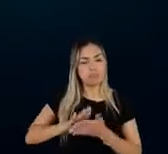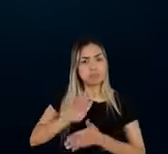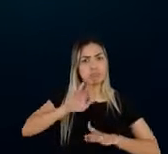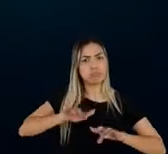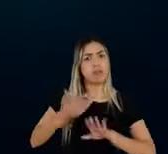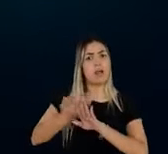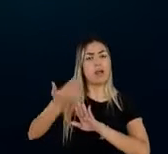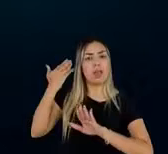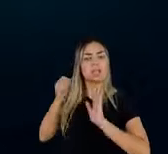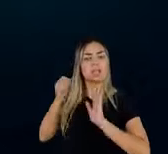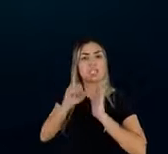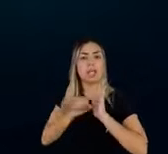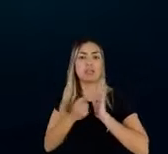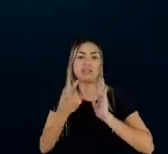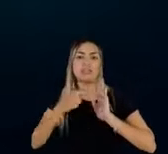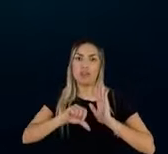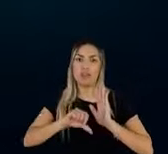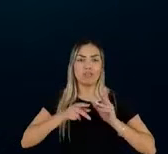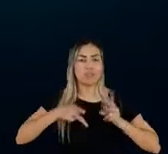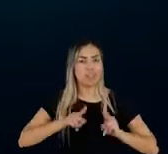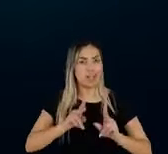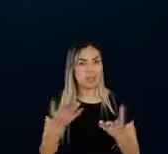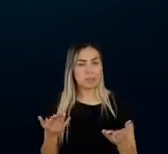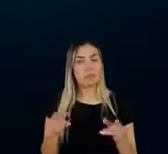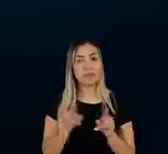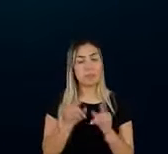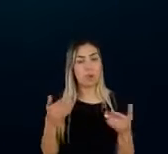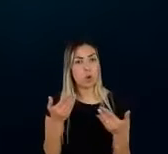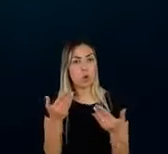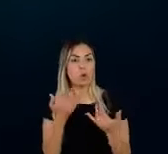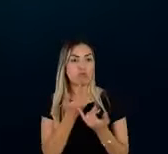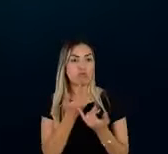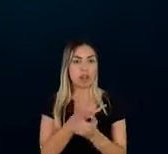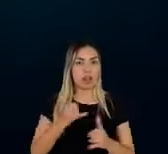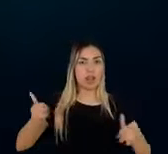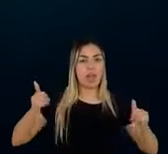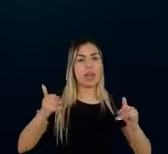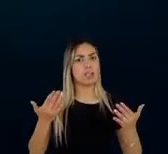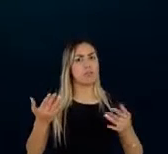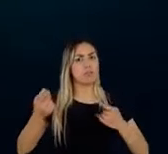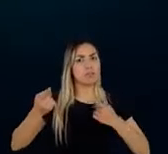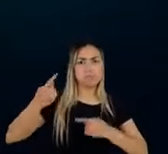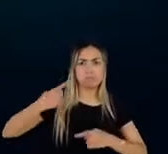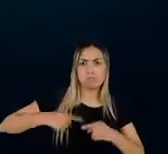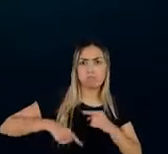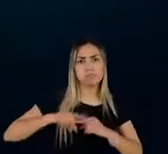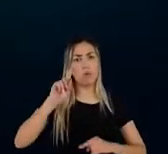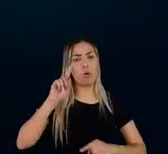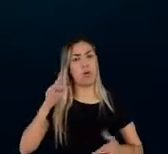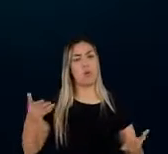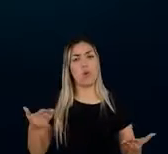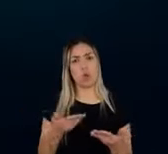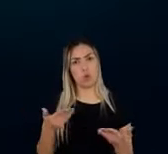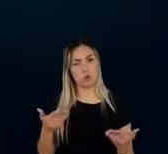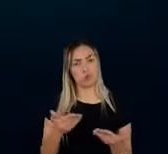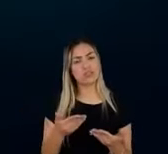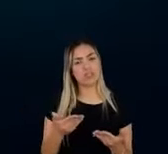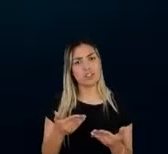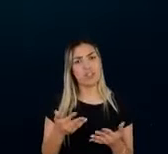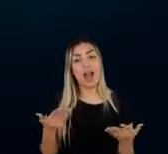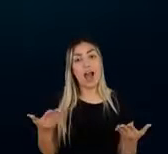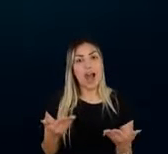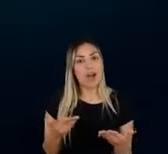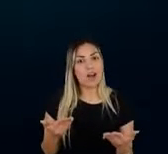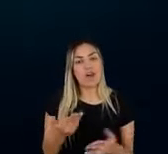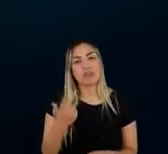século 19 setor elétrico hoje a infraestrutura de tudo que a gente faz hoje assim como existe